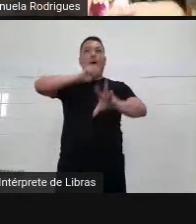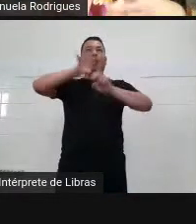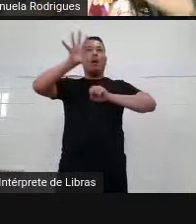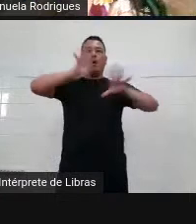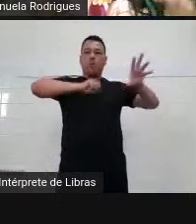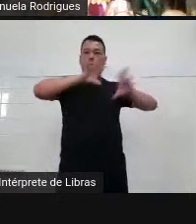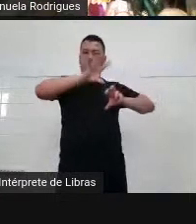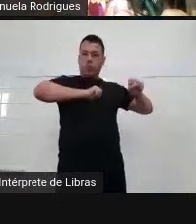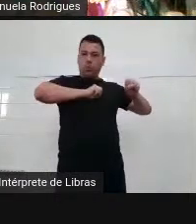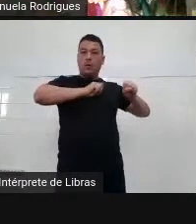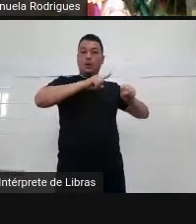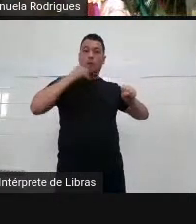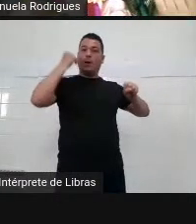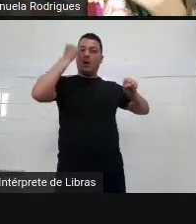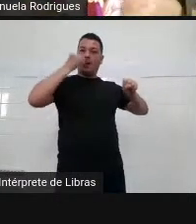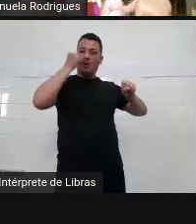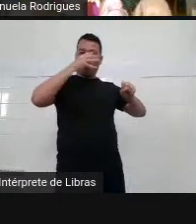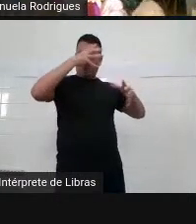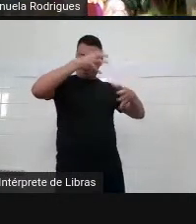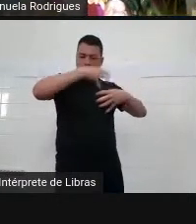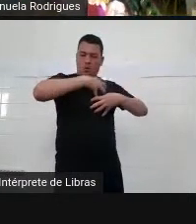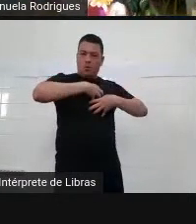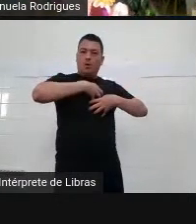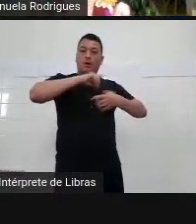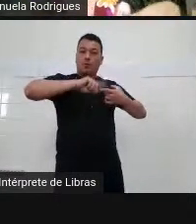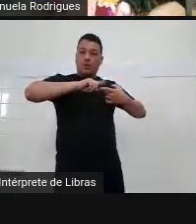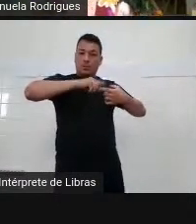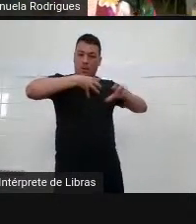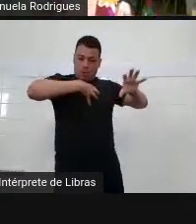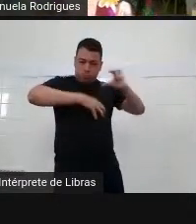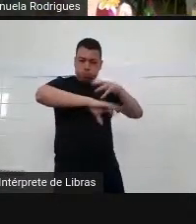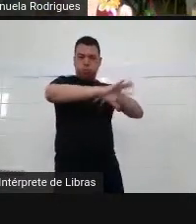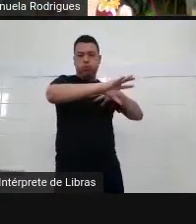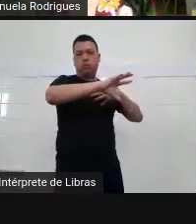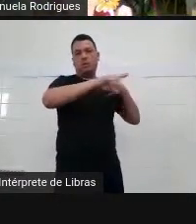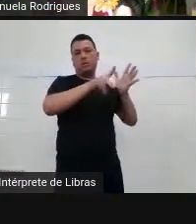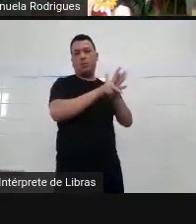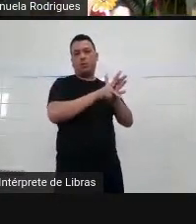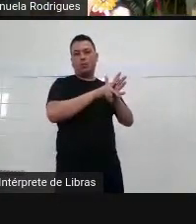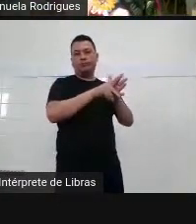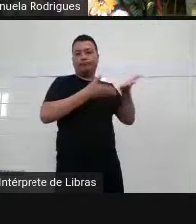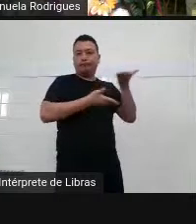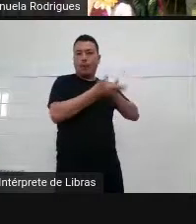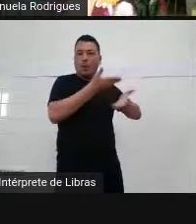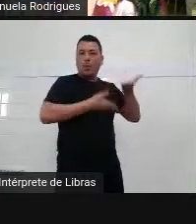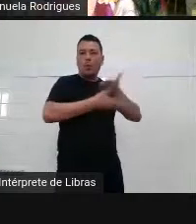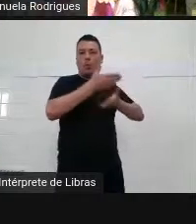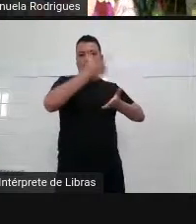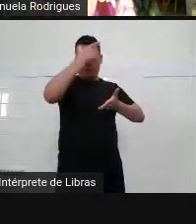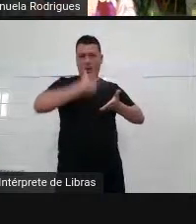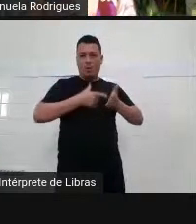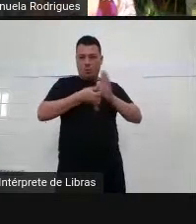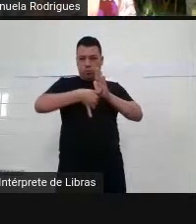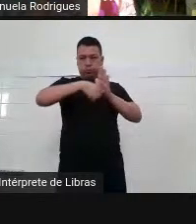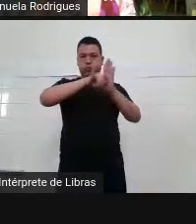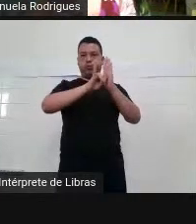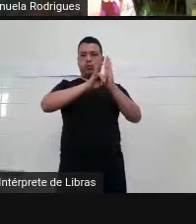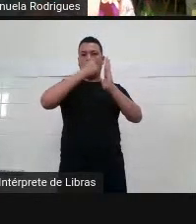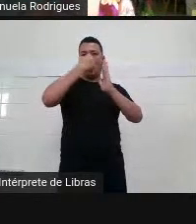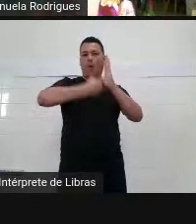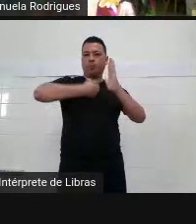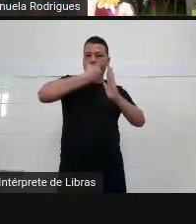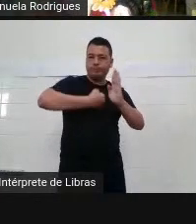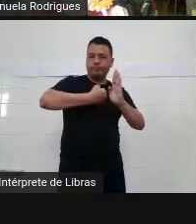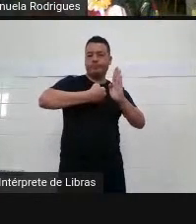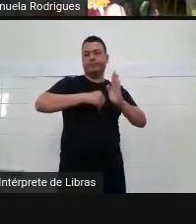de experimentação que eu também vou me construindo como sujeito. E